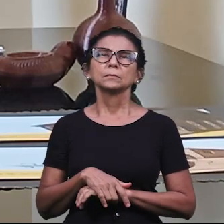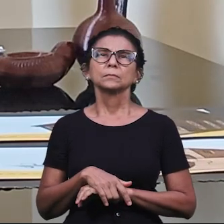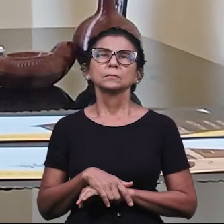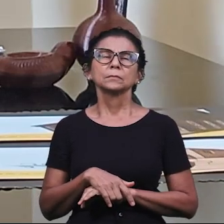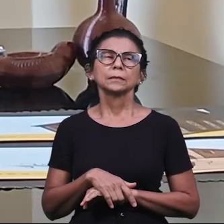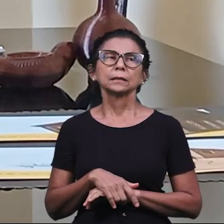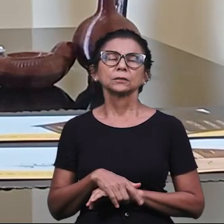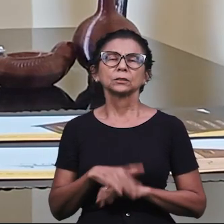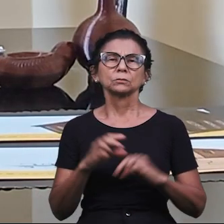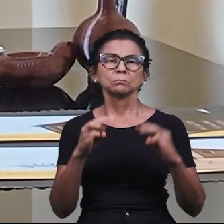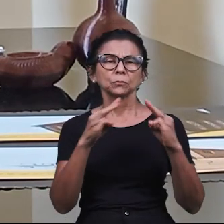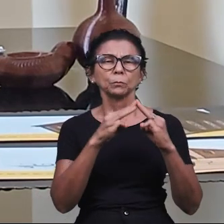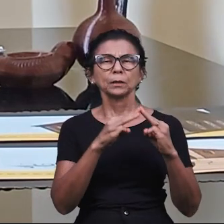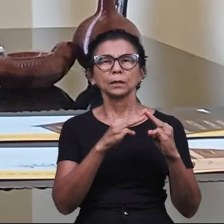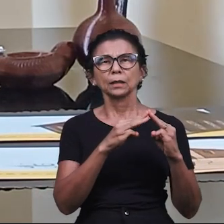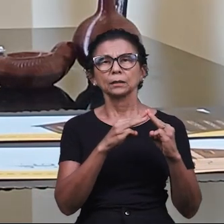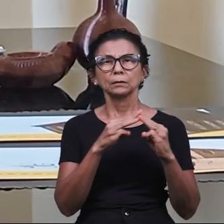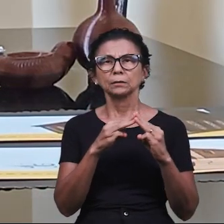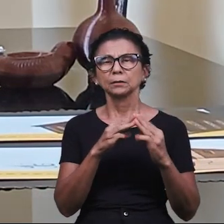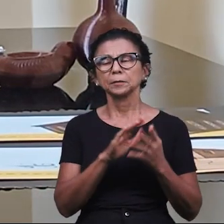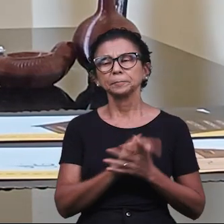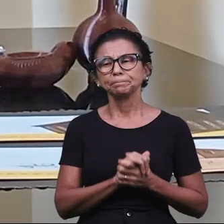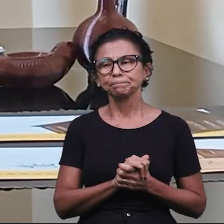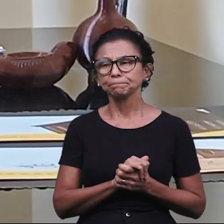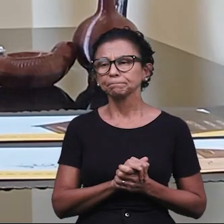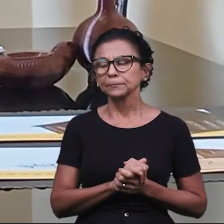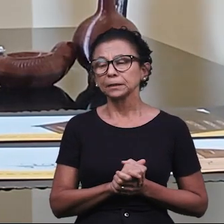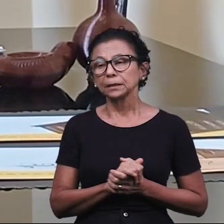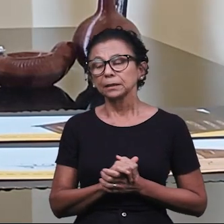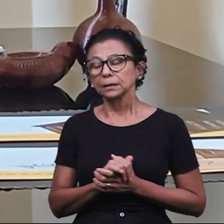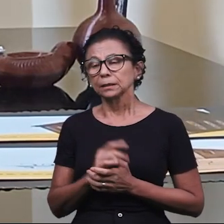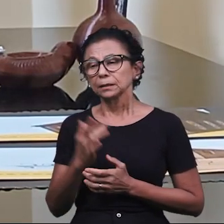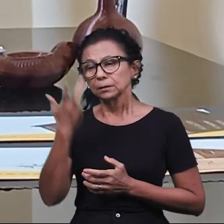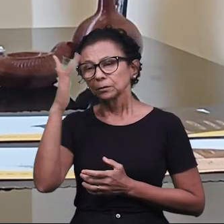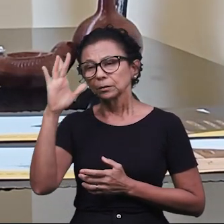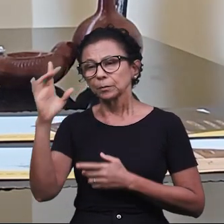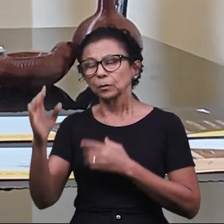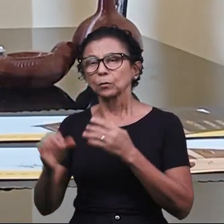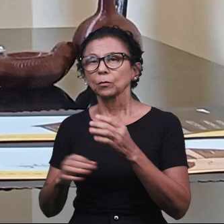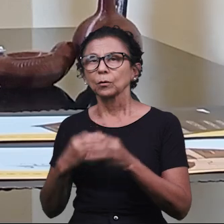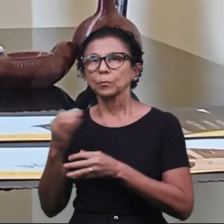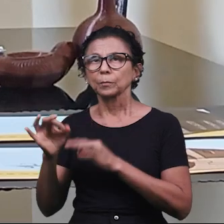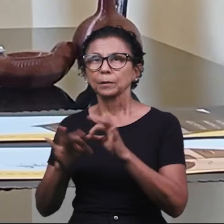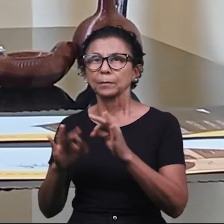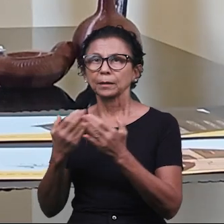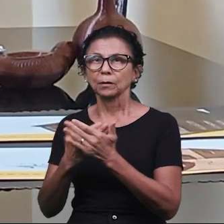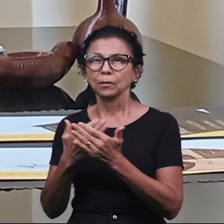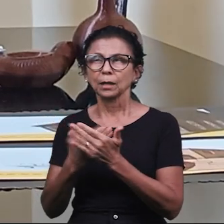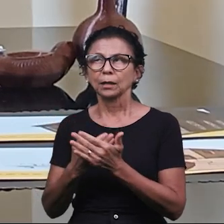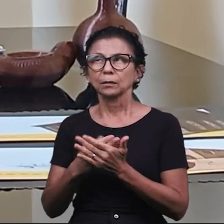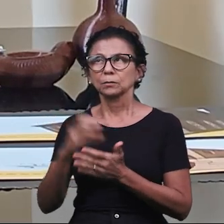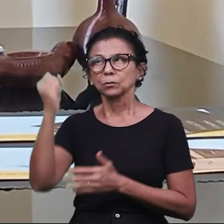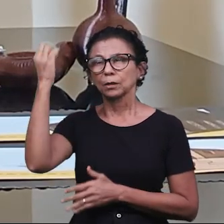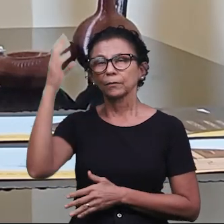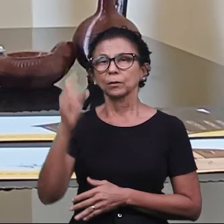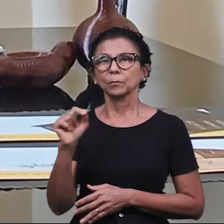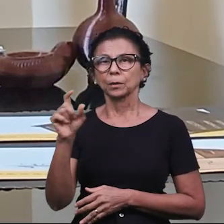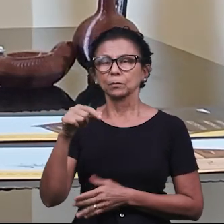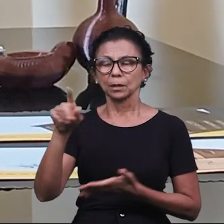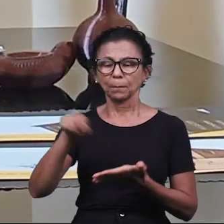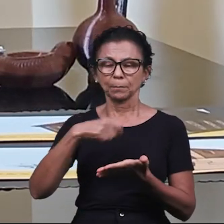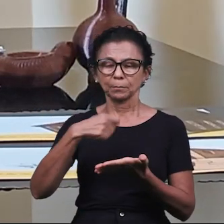não sabíamos como preparar a didática e o Senhor mostrou para utilizar um pincel. E aquilo